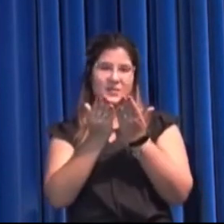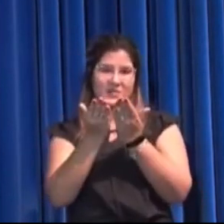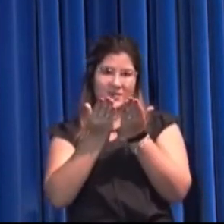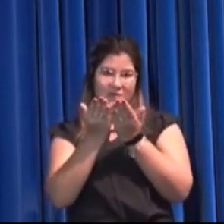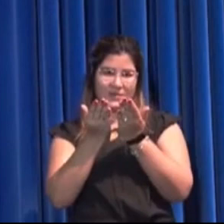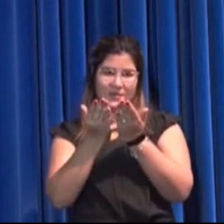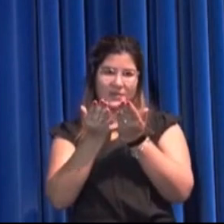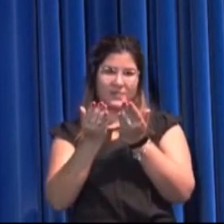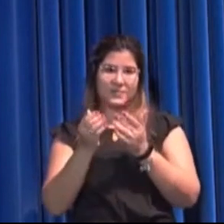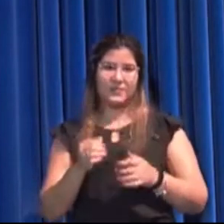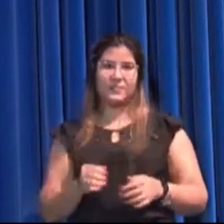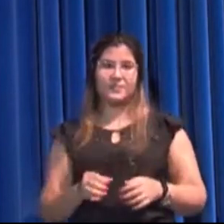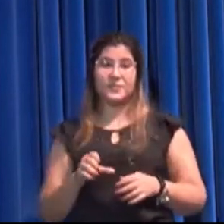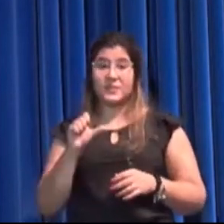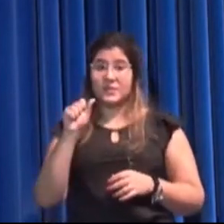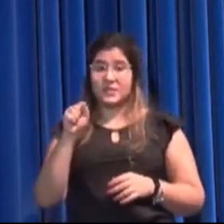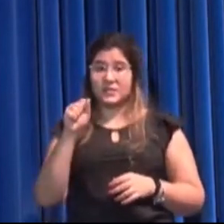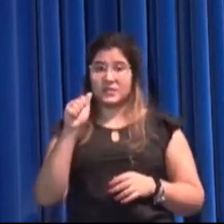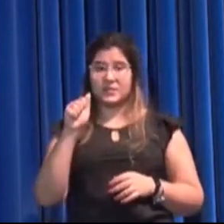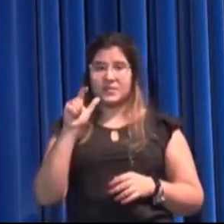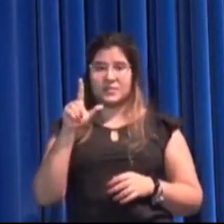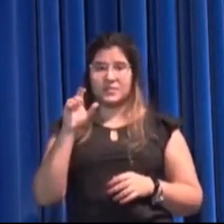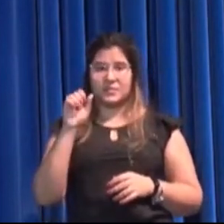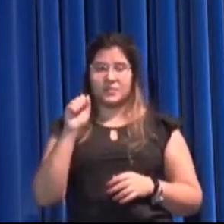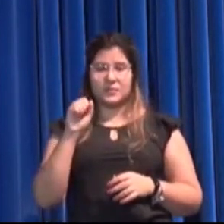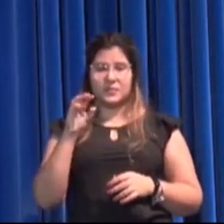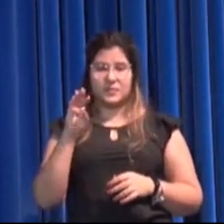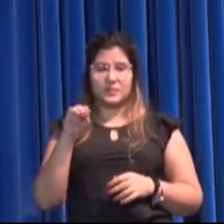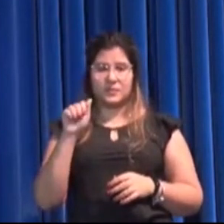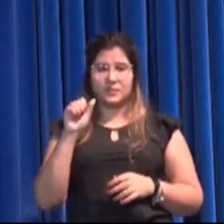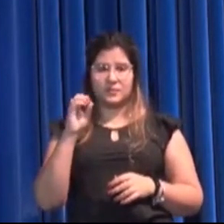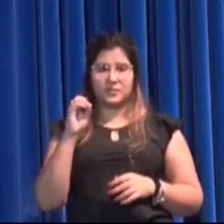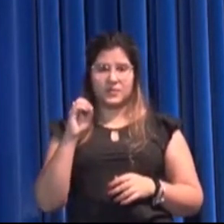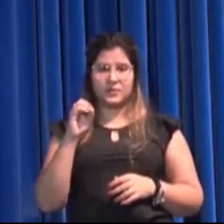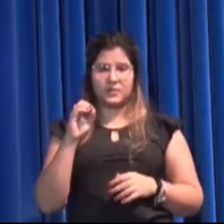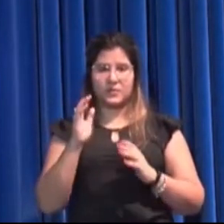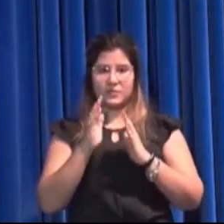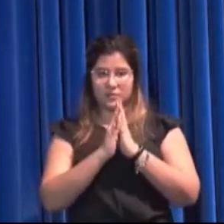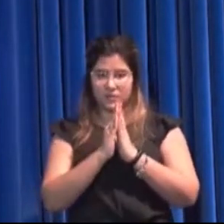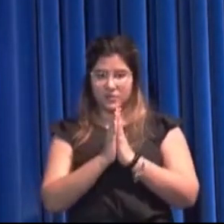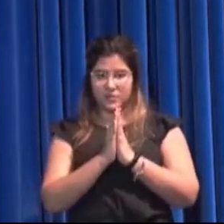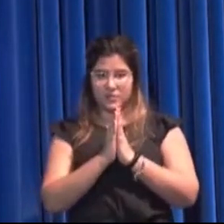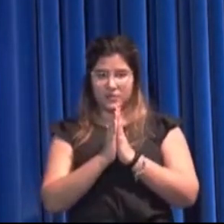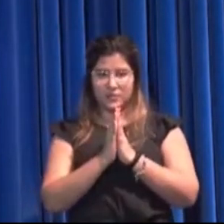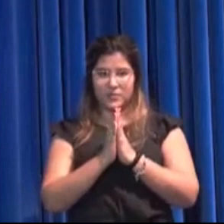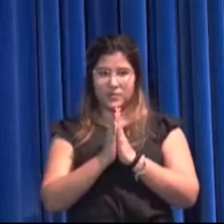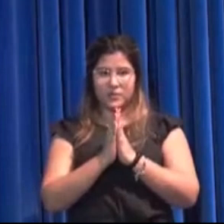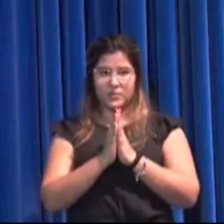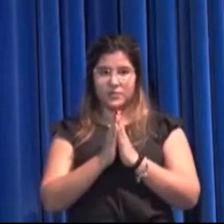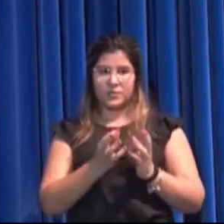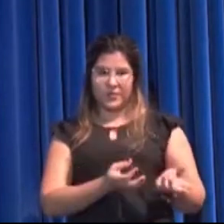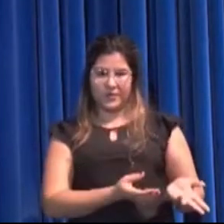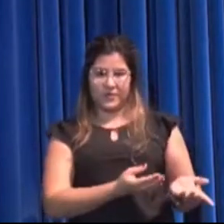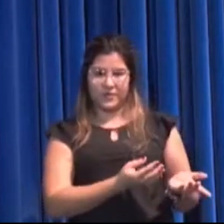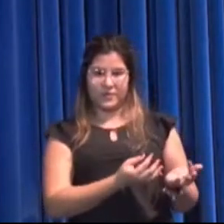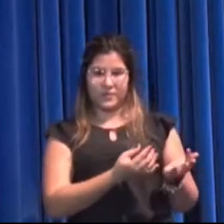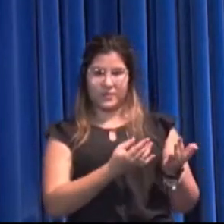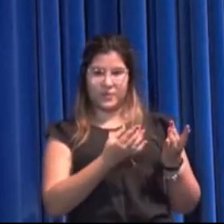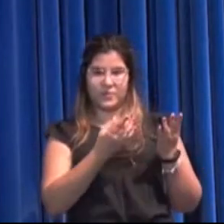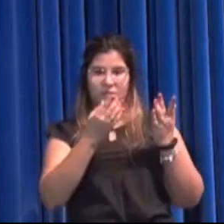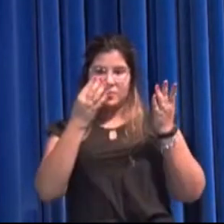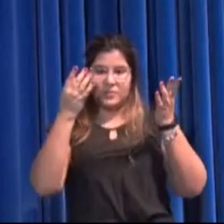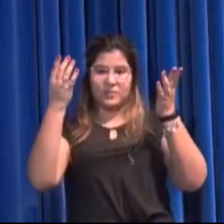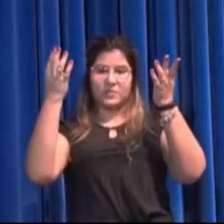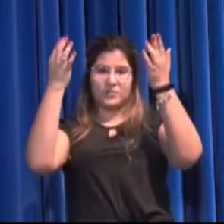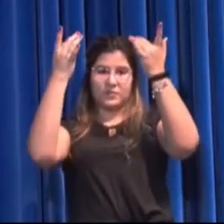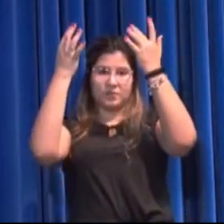E acabando Salomão de orar, desce fogo do céu e consumiu o holocausto e os sacrifícios,